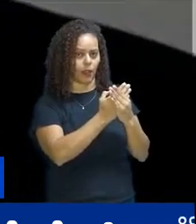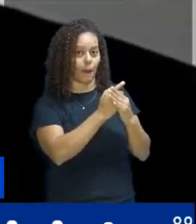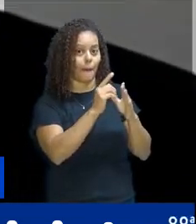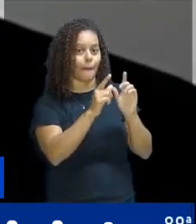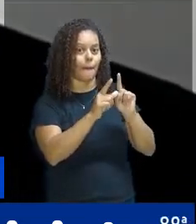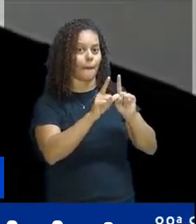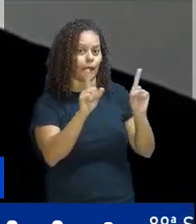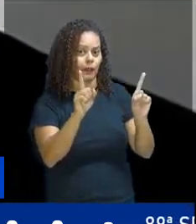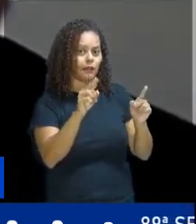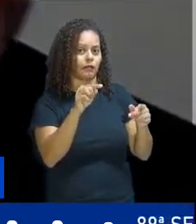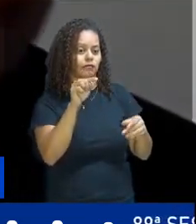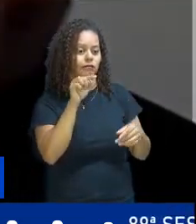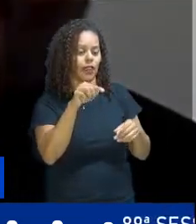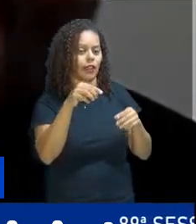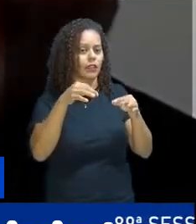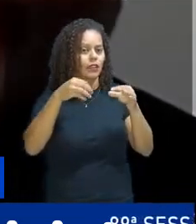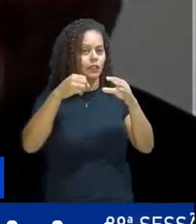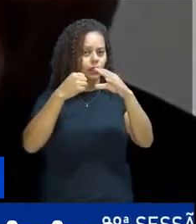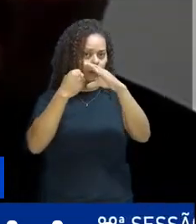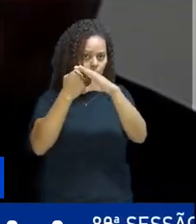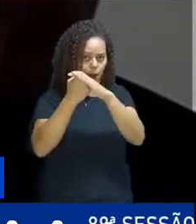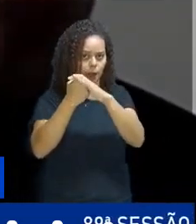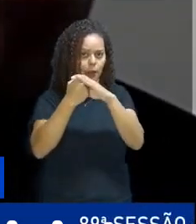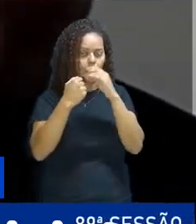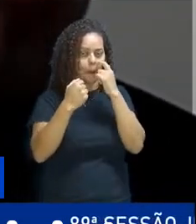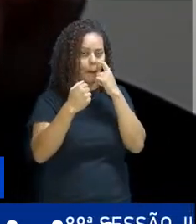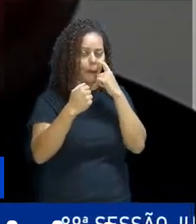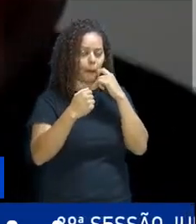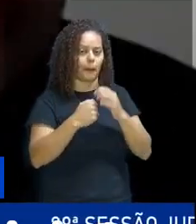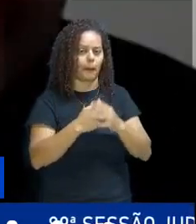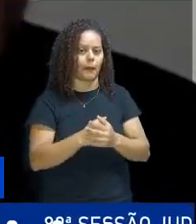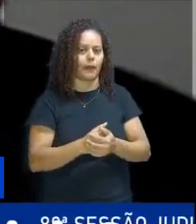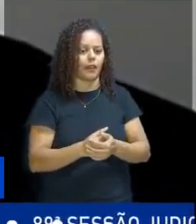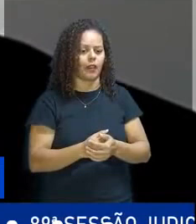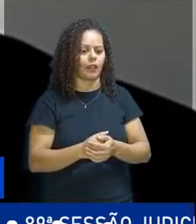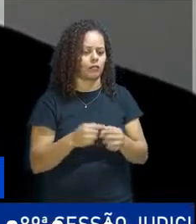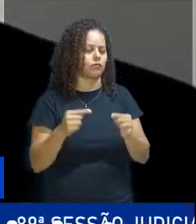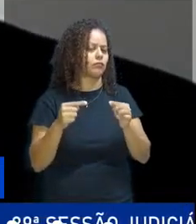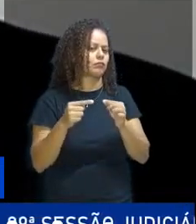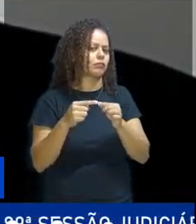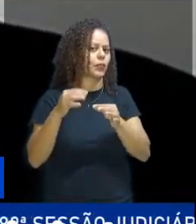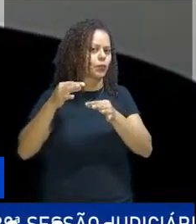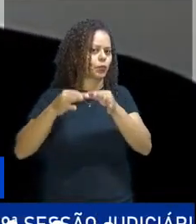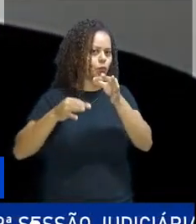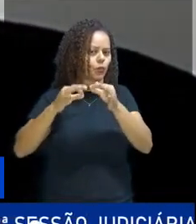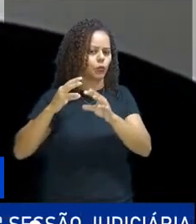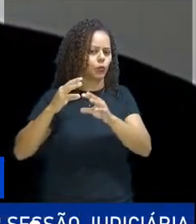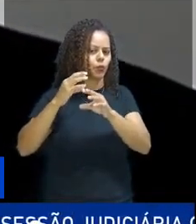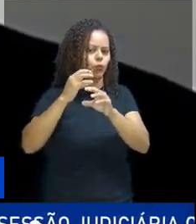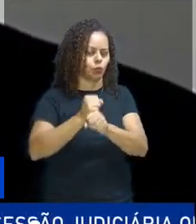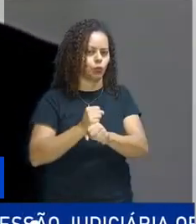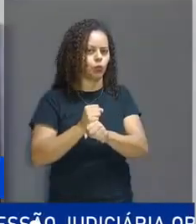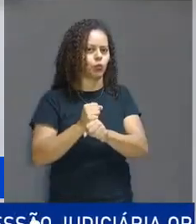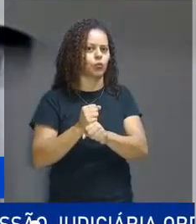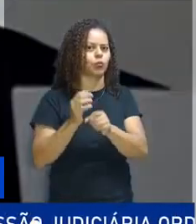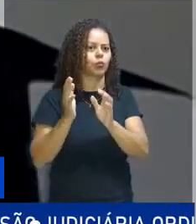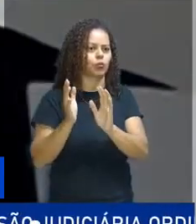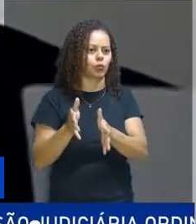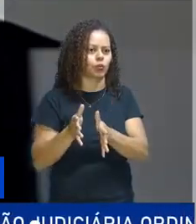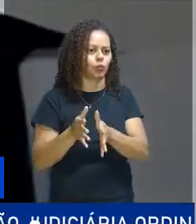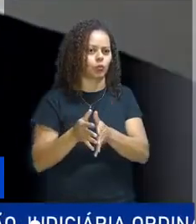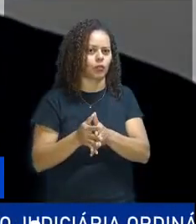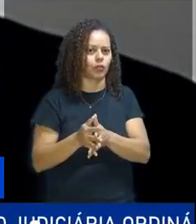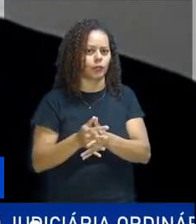este tribunal, entendeu? Através de julgados, tem um julgado,